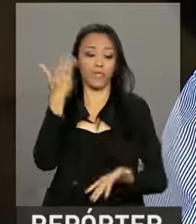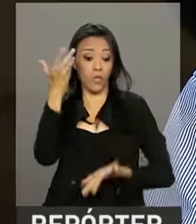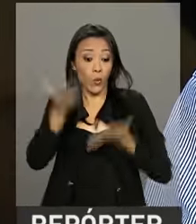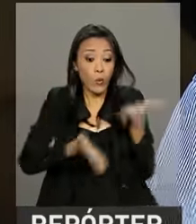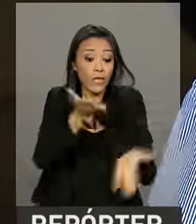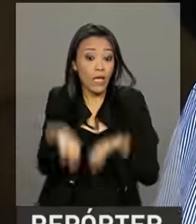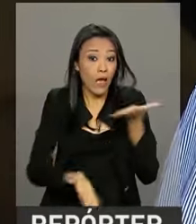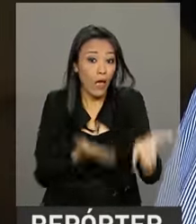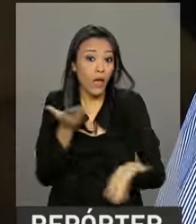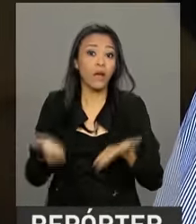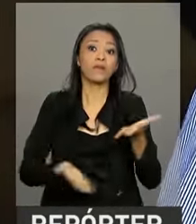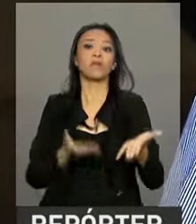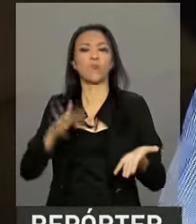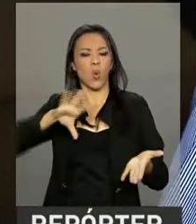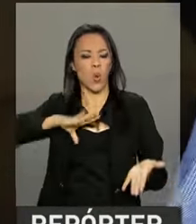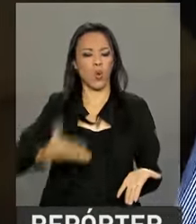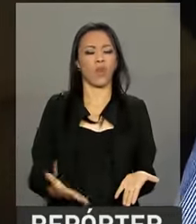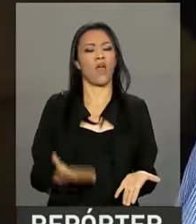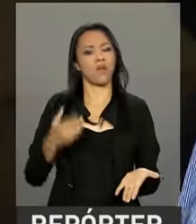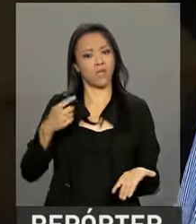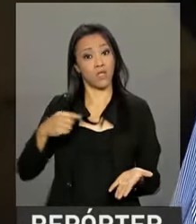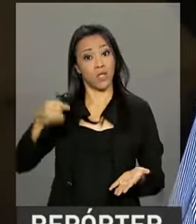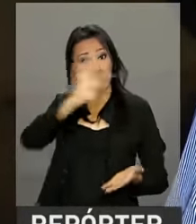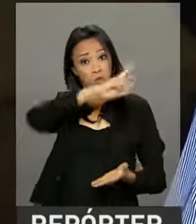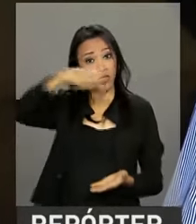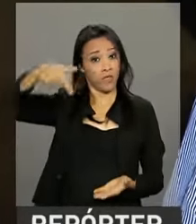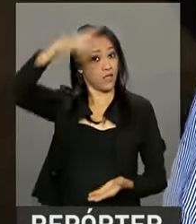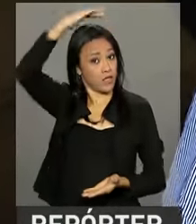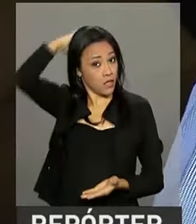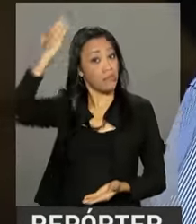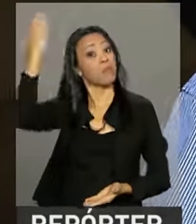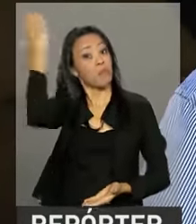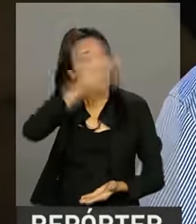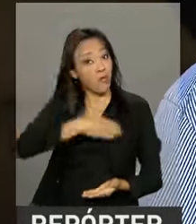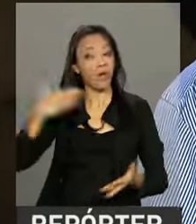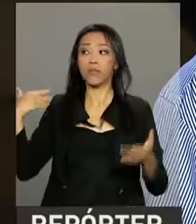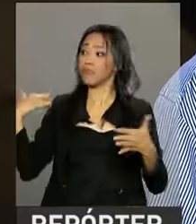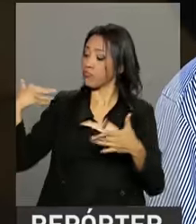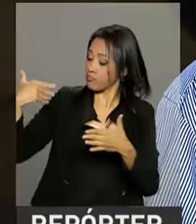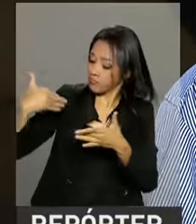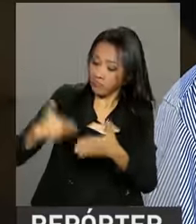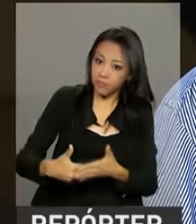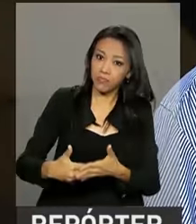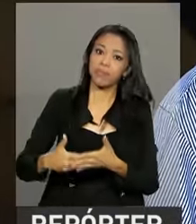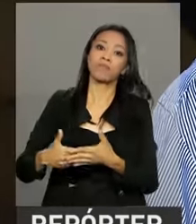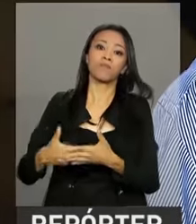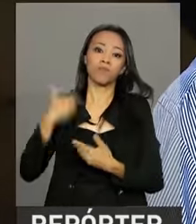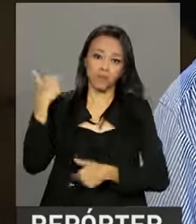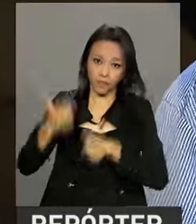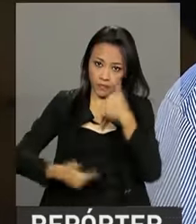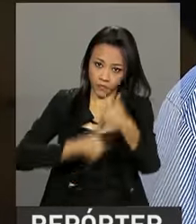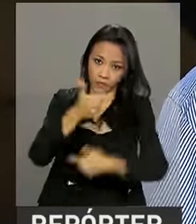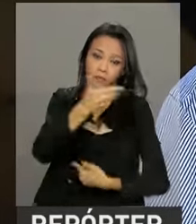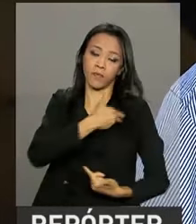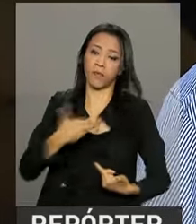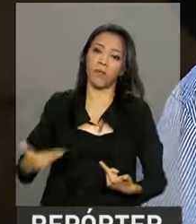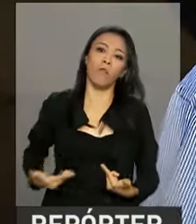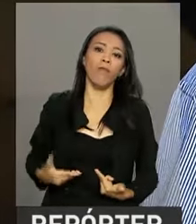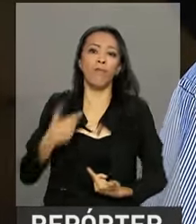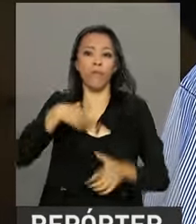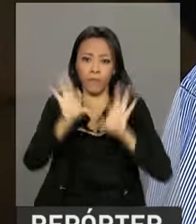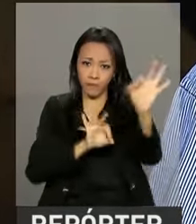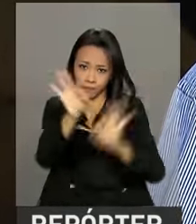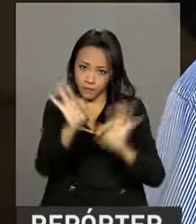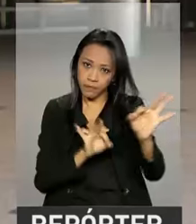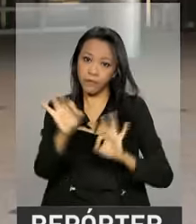com ousadia com coragem o presidente michel temer tem demonstrado isso ao longo da sua data todos o governo para que a gente prepara o